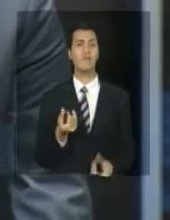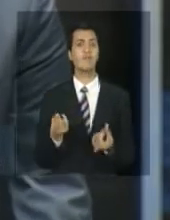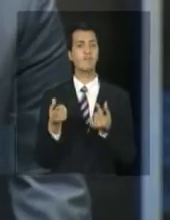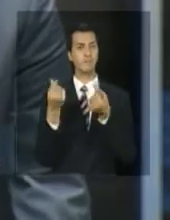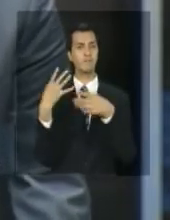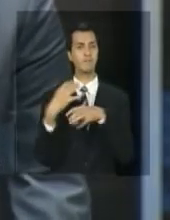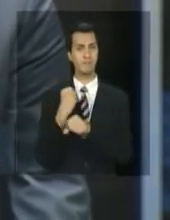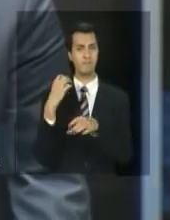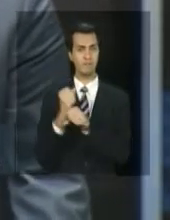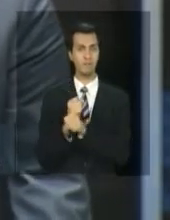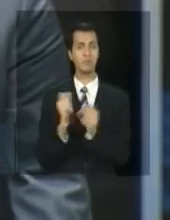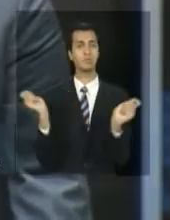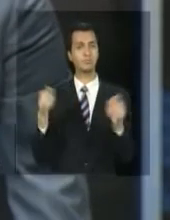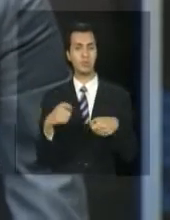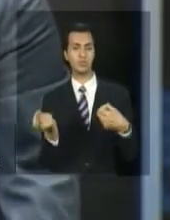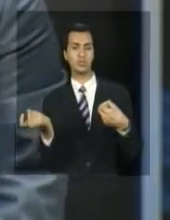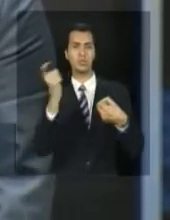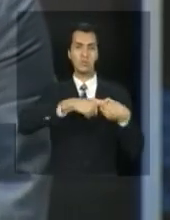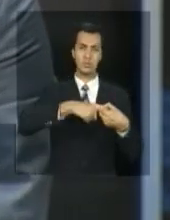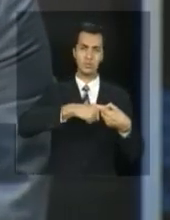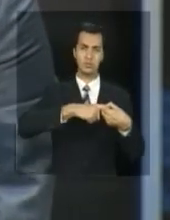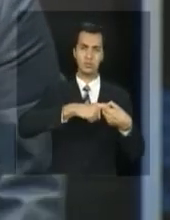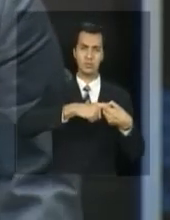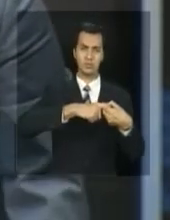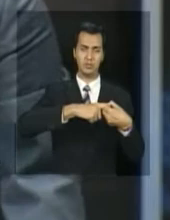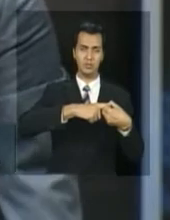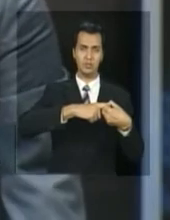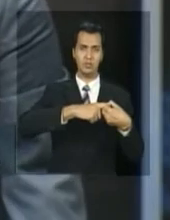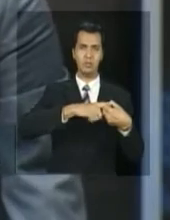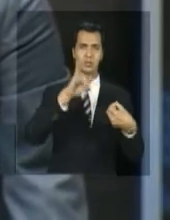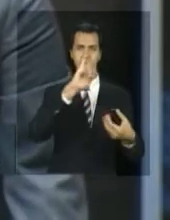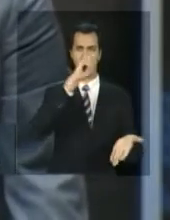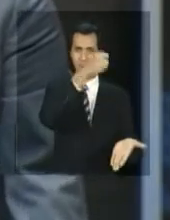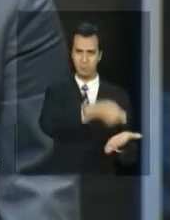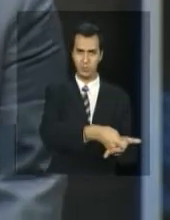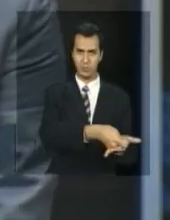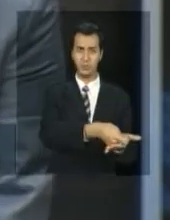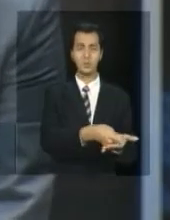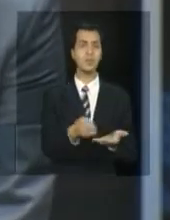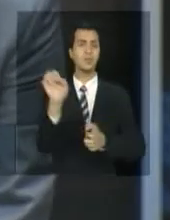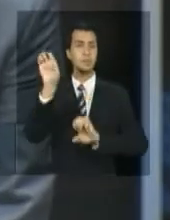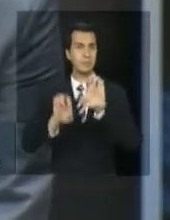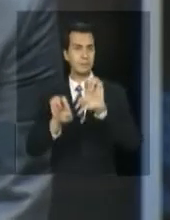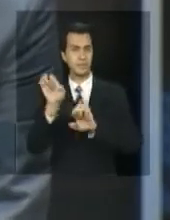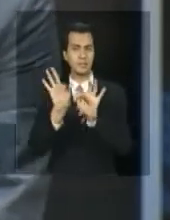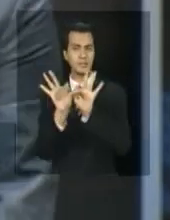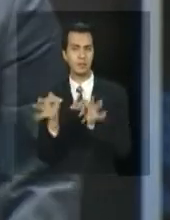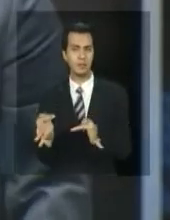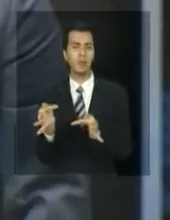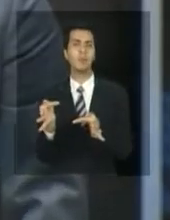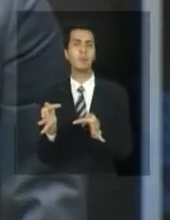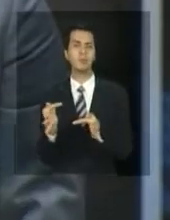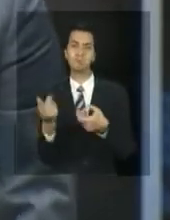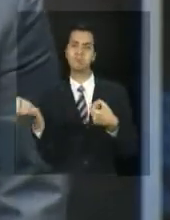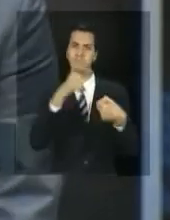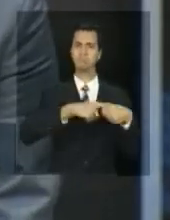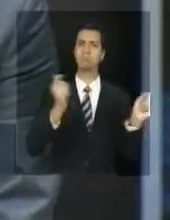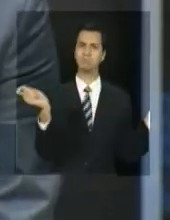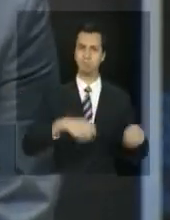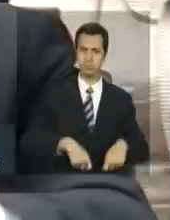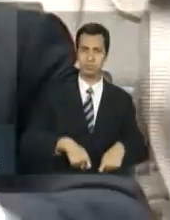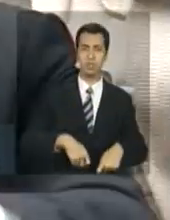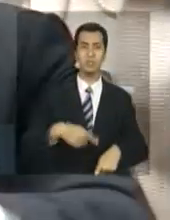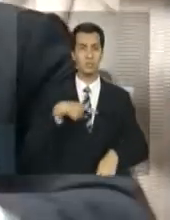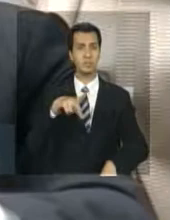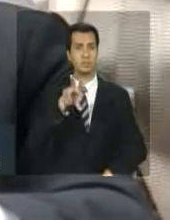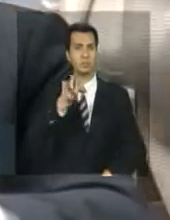nos benefícios tributários para as micro e pequenas empresas, corrigidas em 50%. No caso